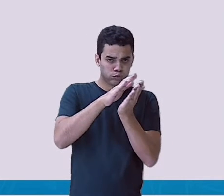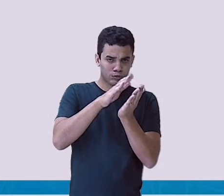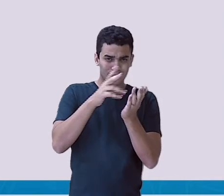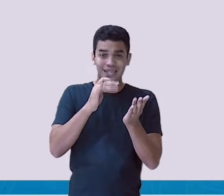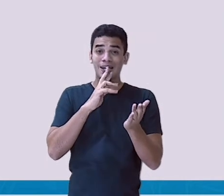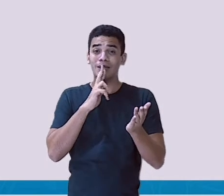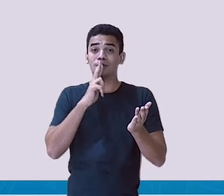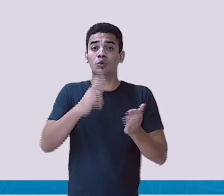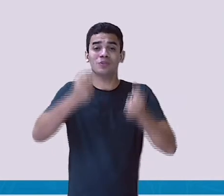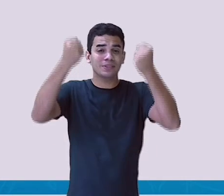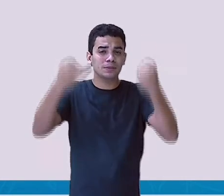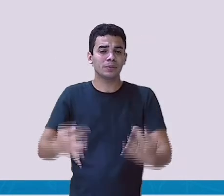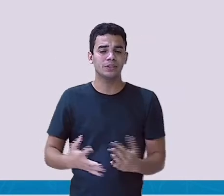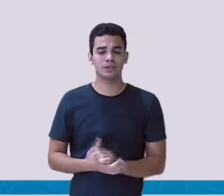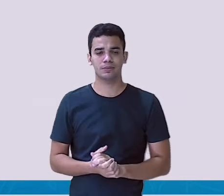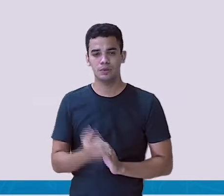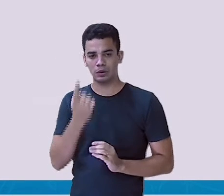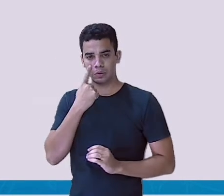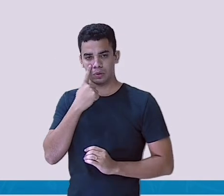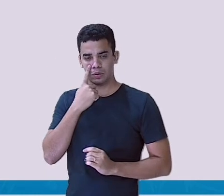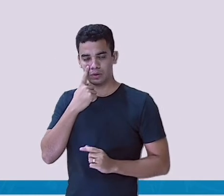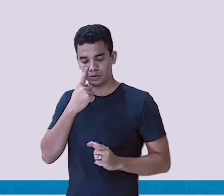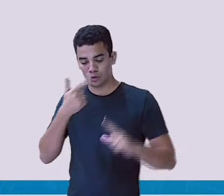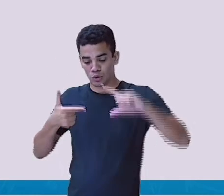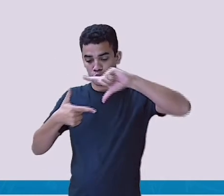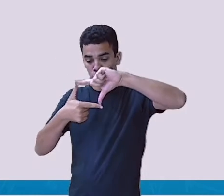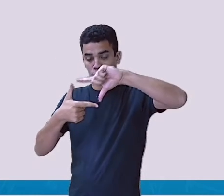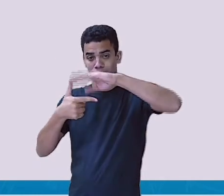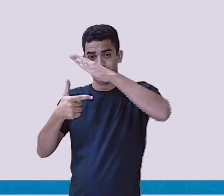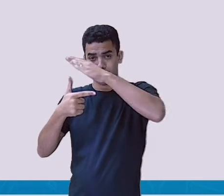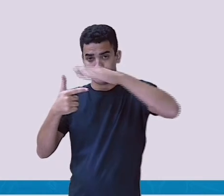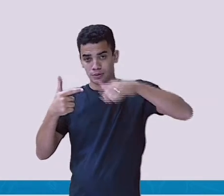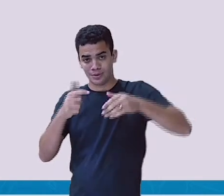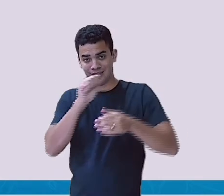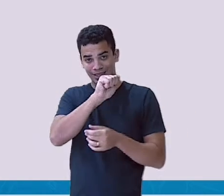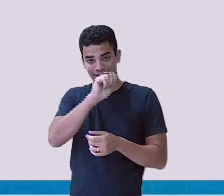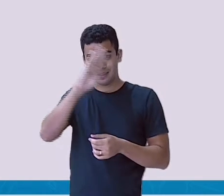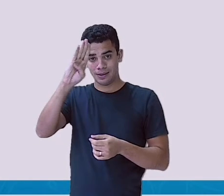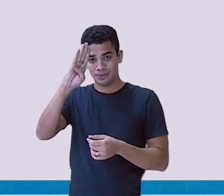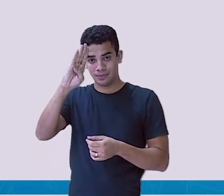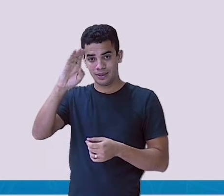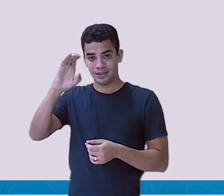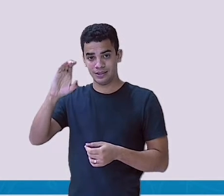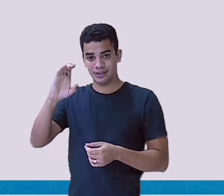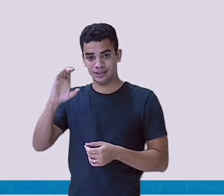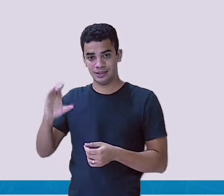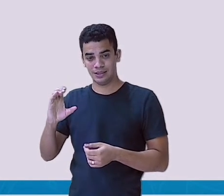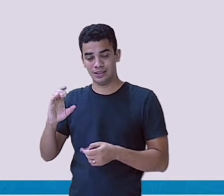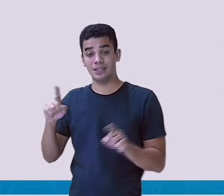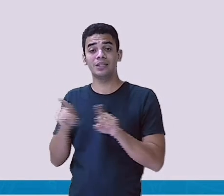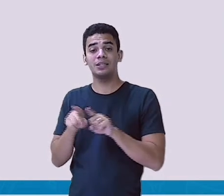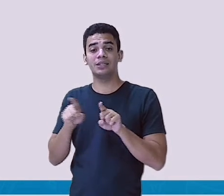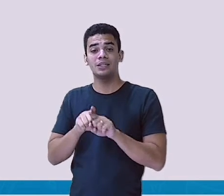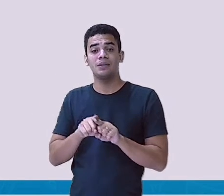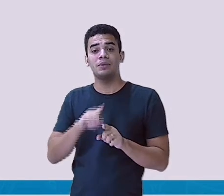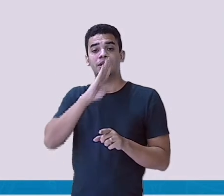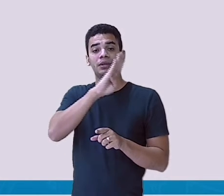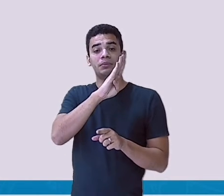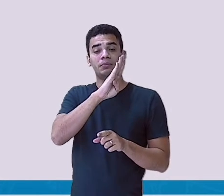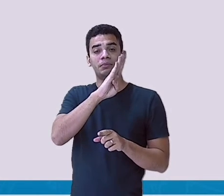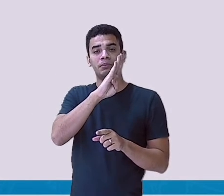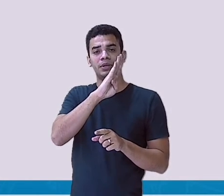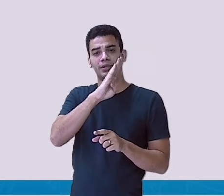ó, ABC, e eu tenho um triângulo BCD. Vamos observar o desenho.